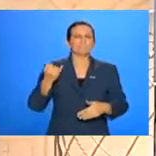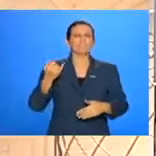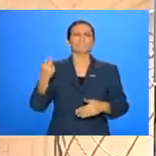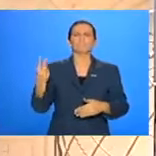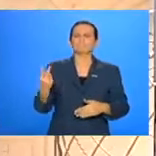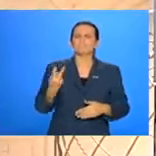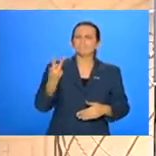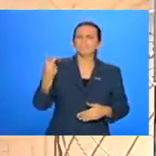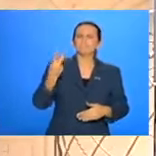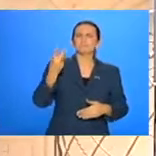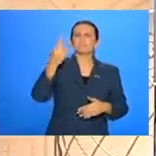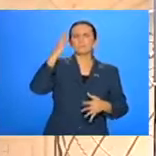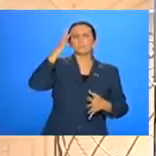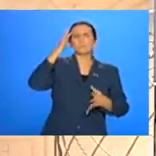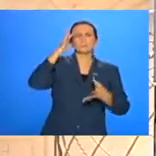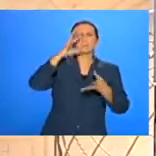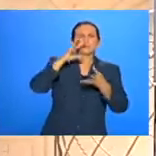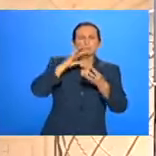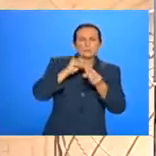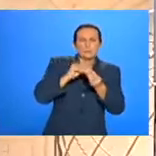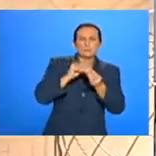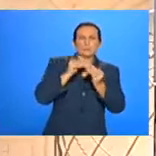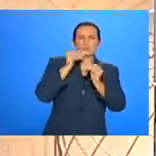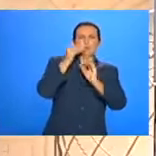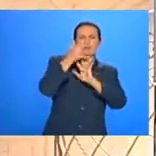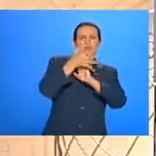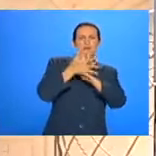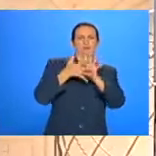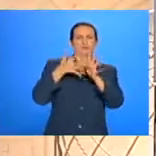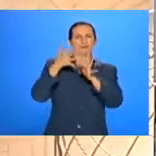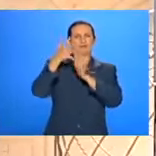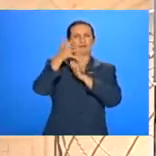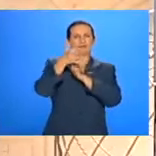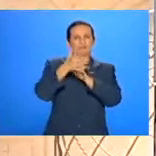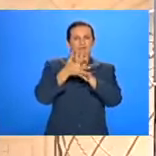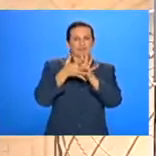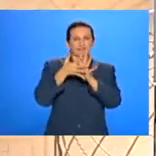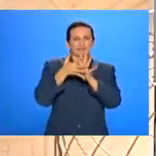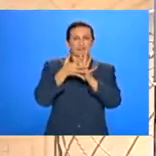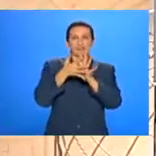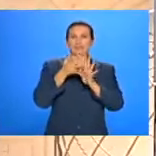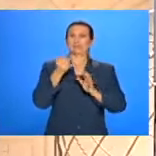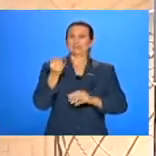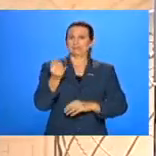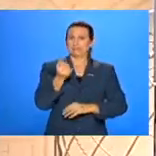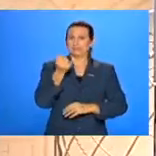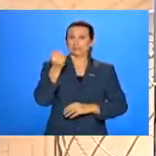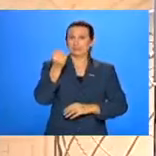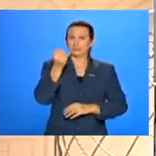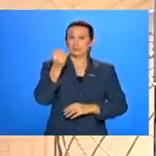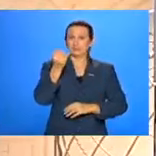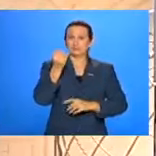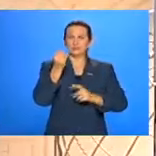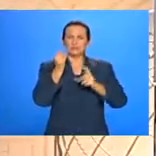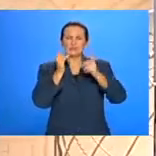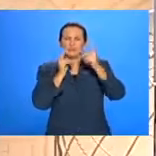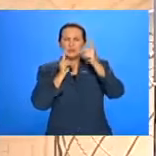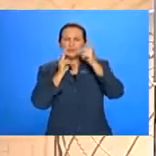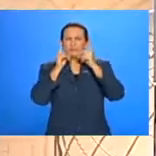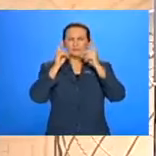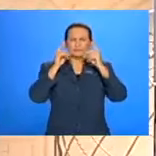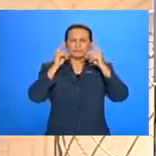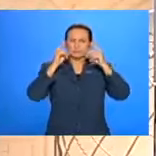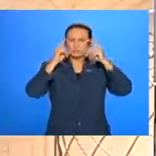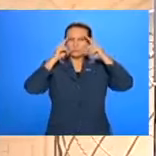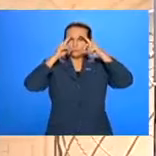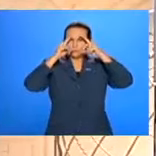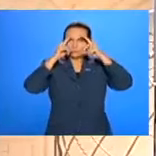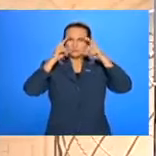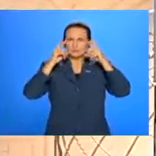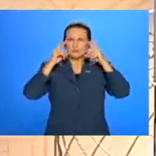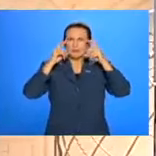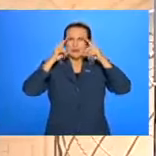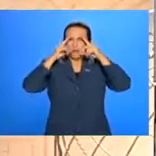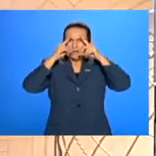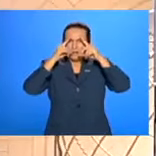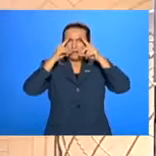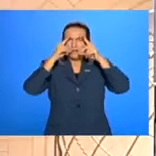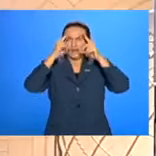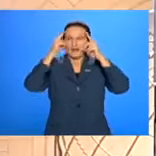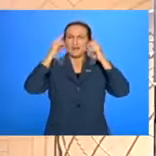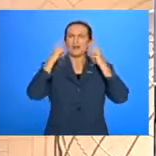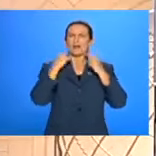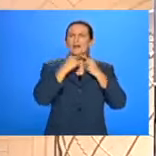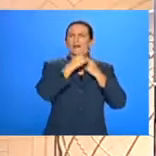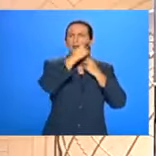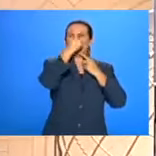para o entendimento real do sinal, sendo que a entonação em língua de sinais é feita pela expressão